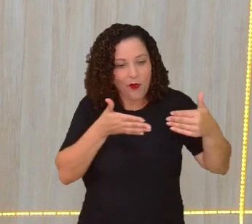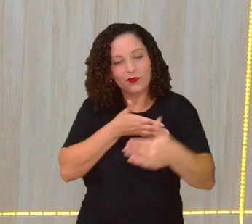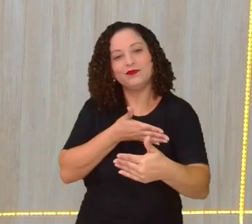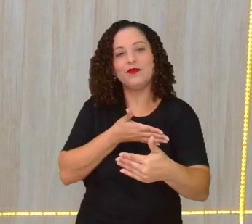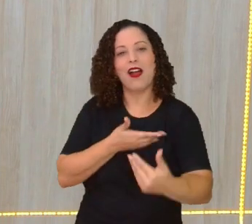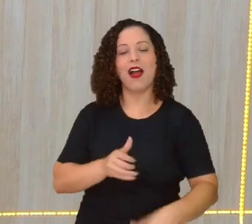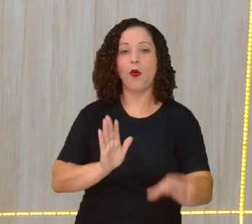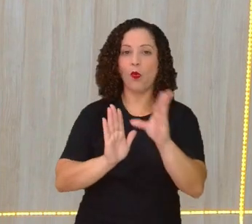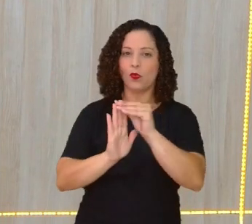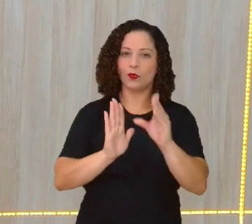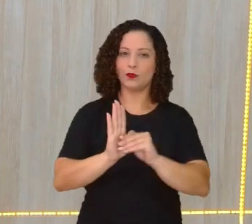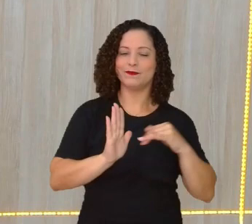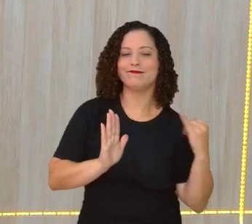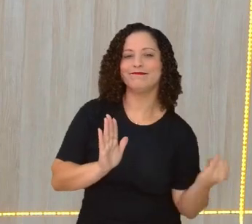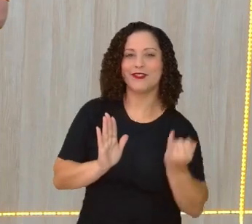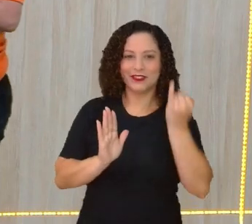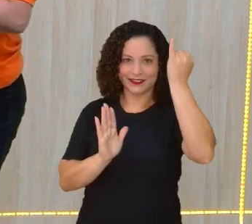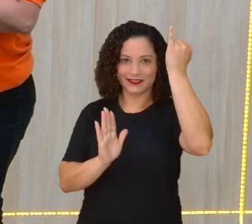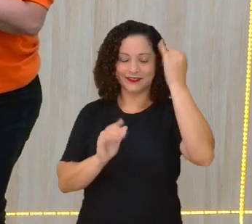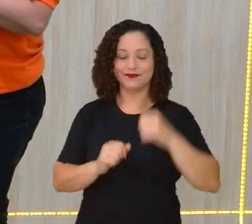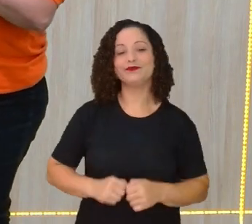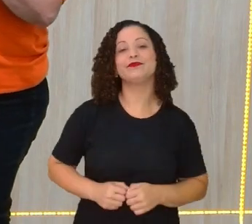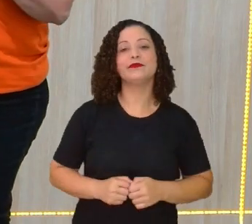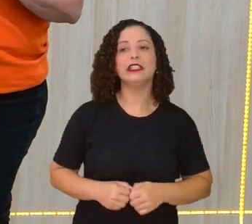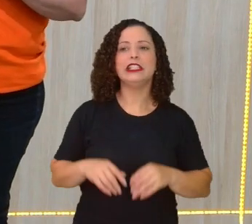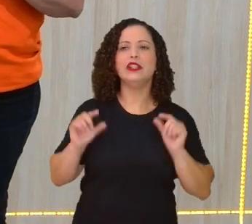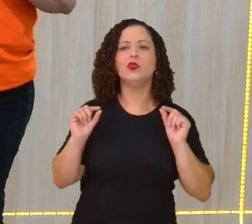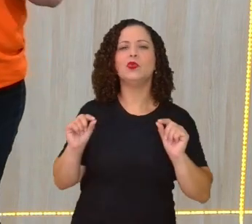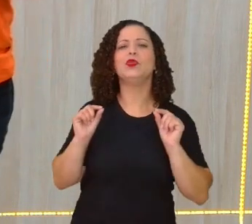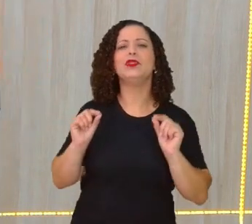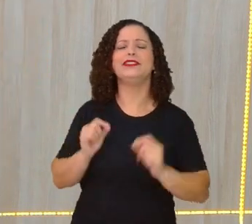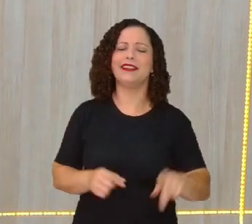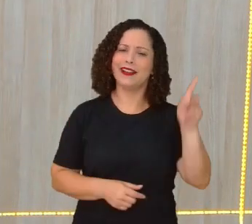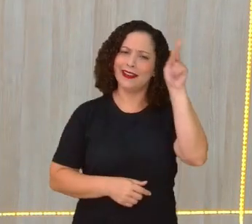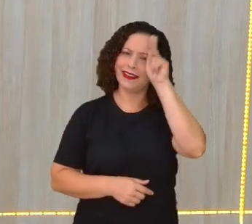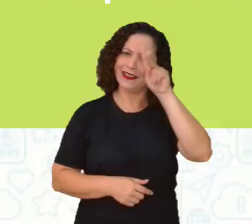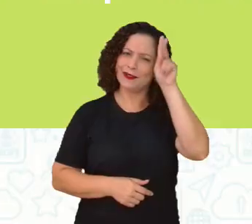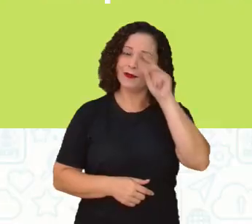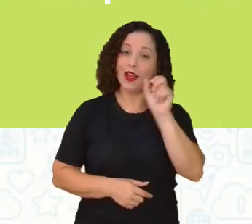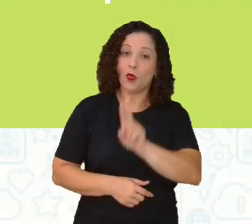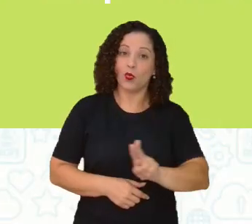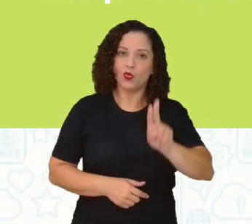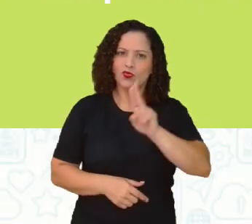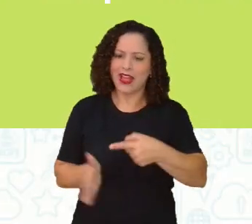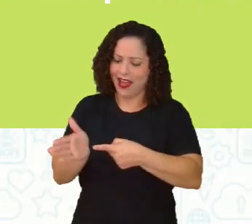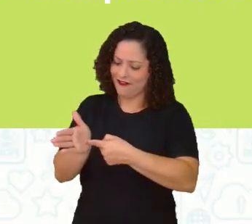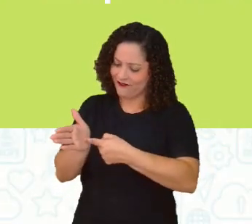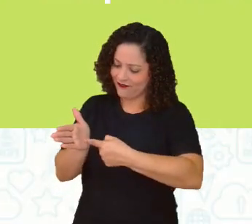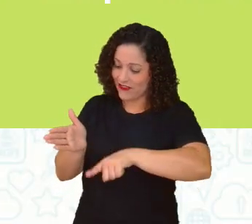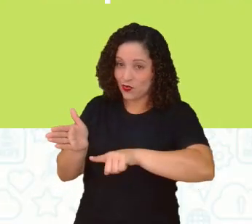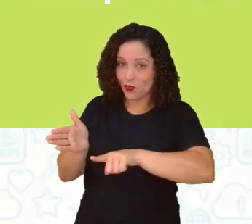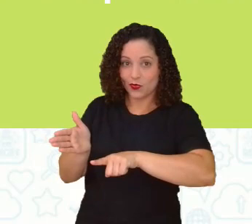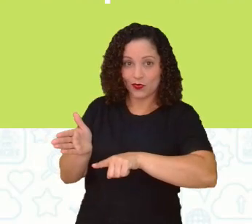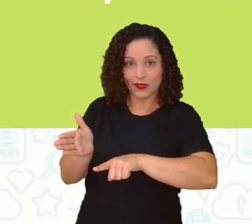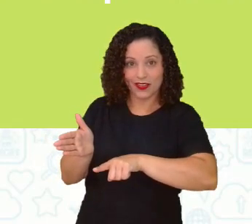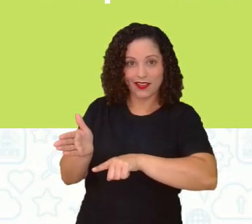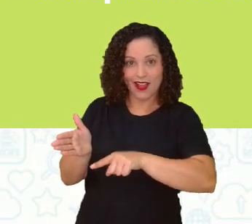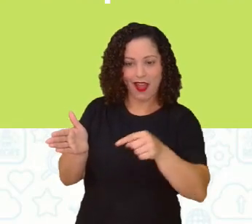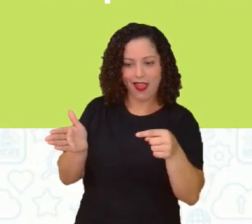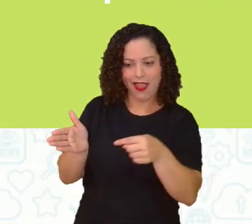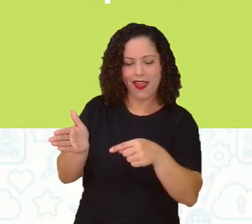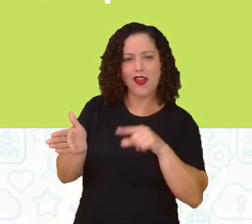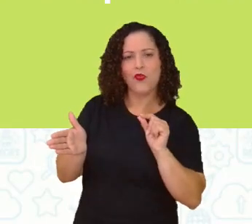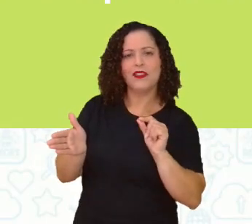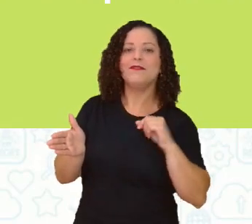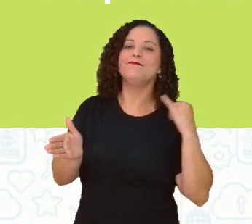importante. Lembrando, sempre que o uso da vírgula, ele é